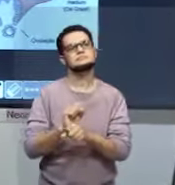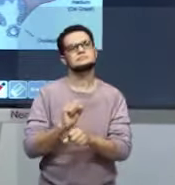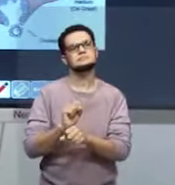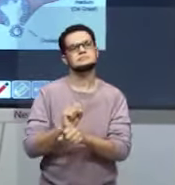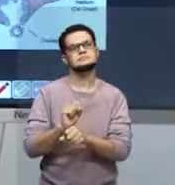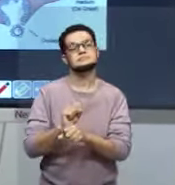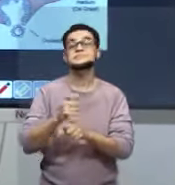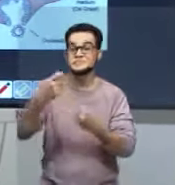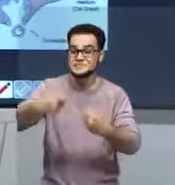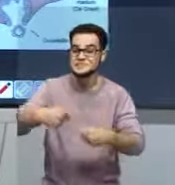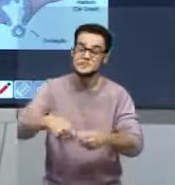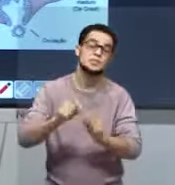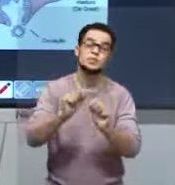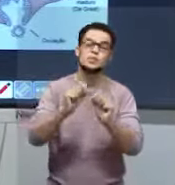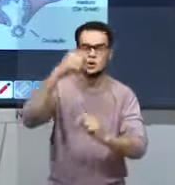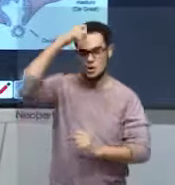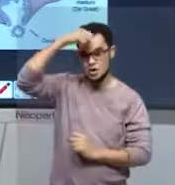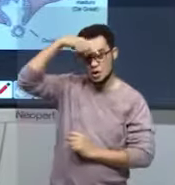o